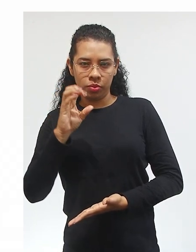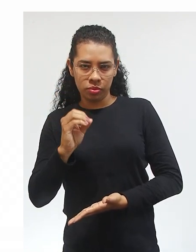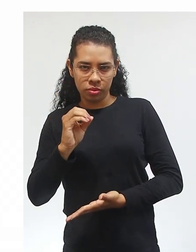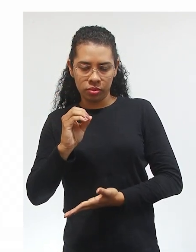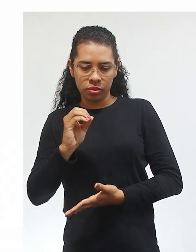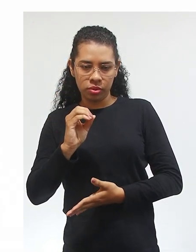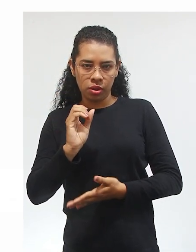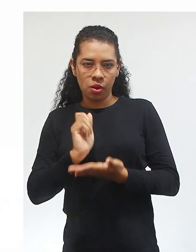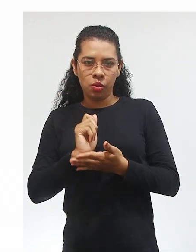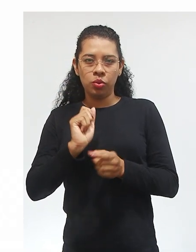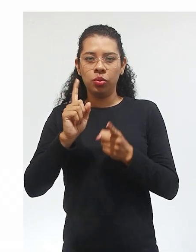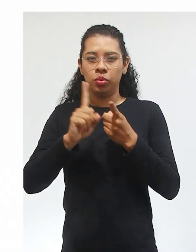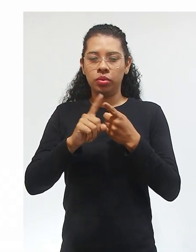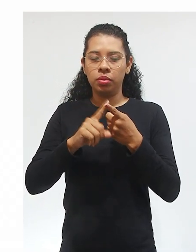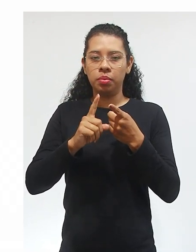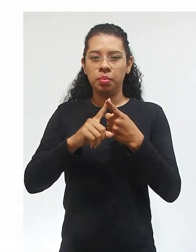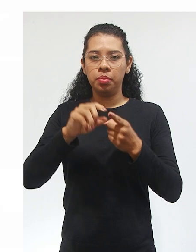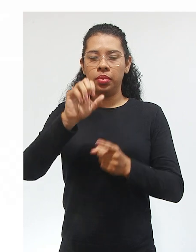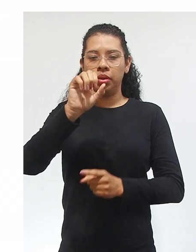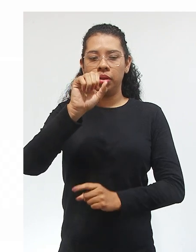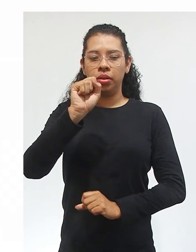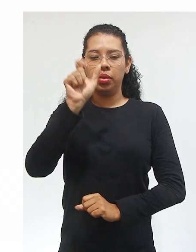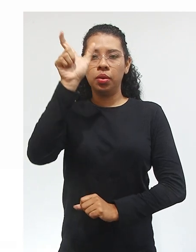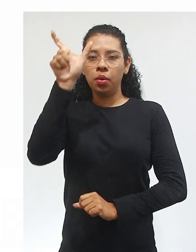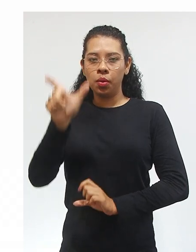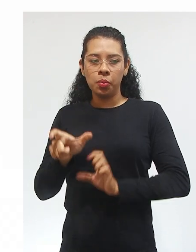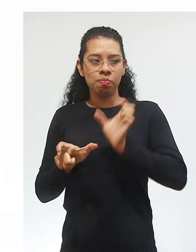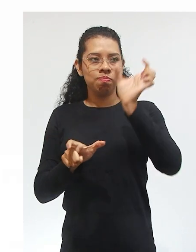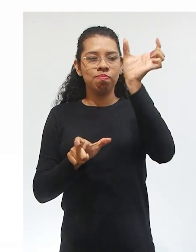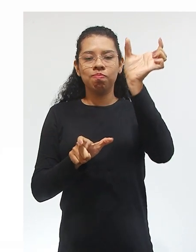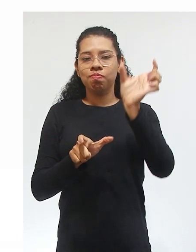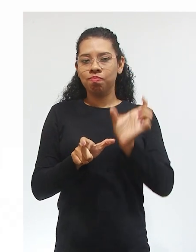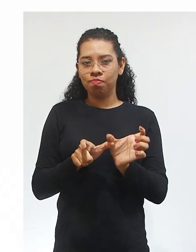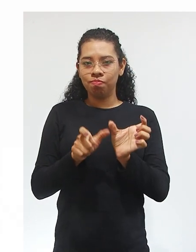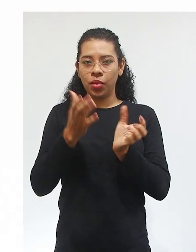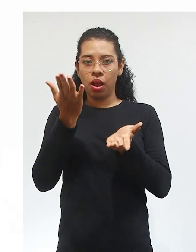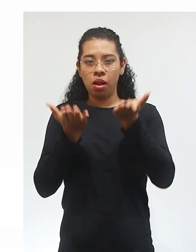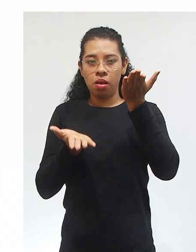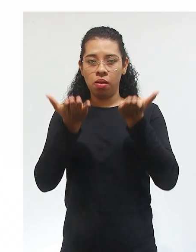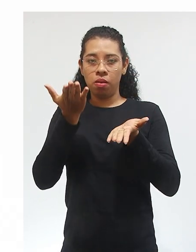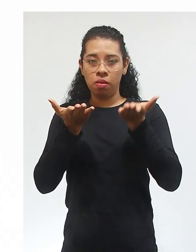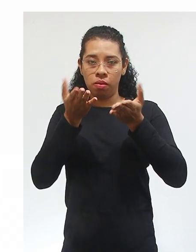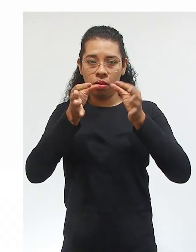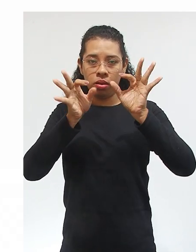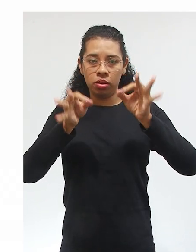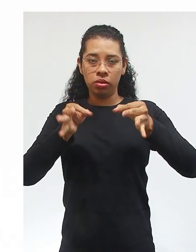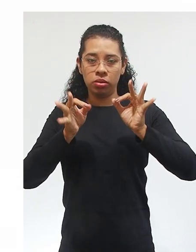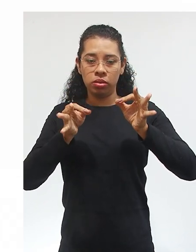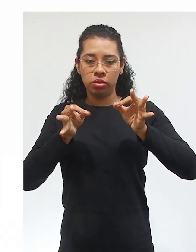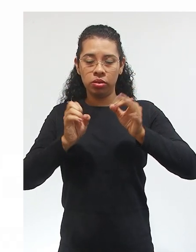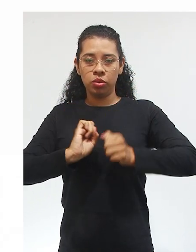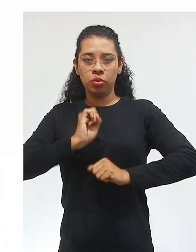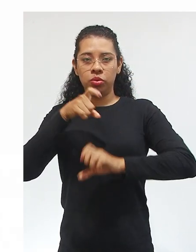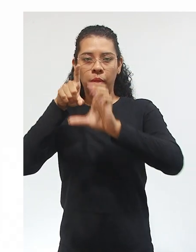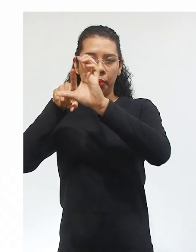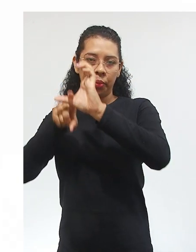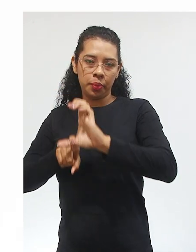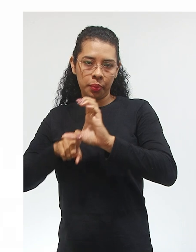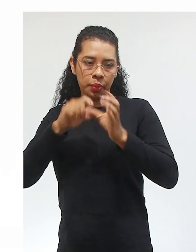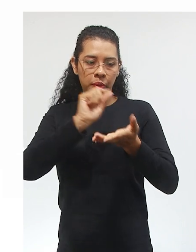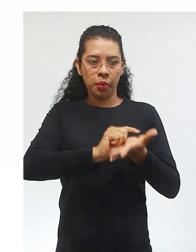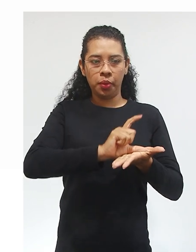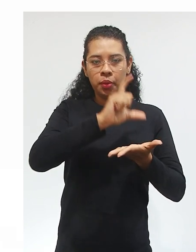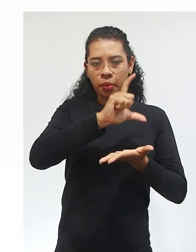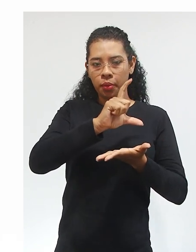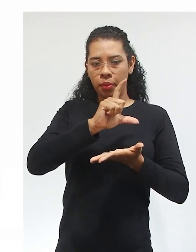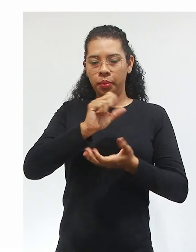valor maior sobrou desse lado, vai ser um saldo credor. Se for desse lado, vai ser considerado o saldo devedor,